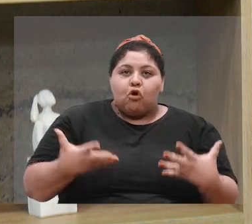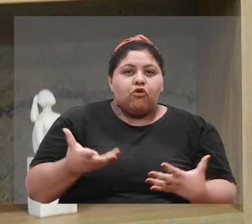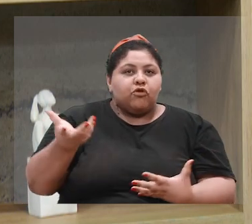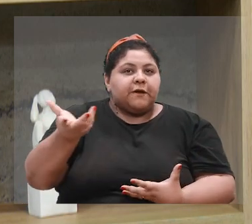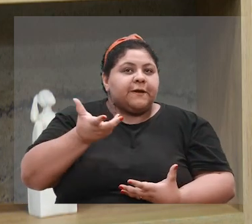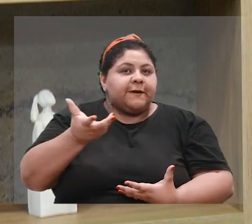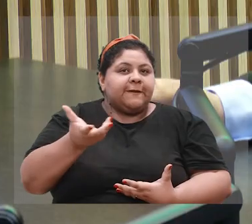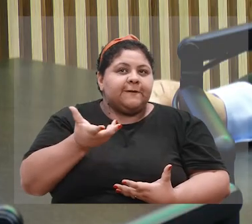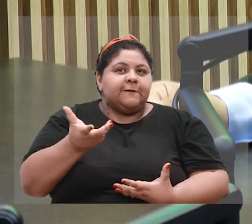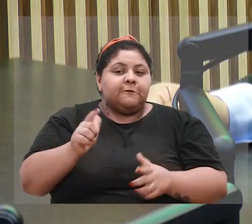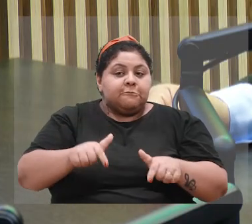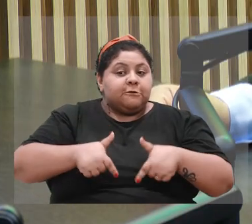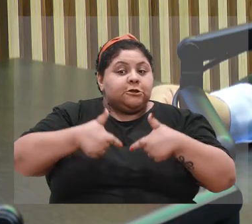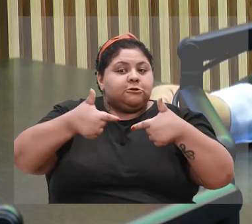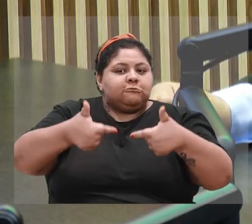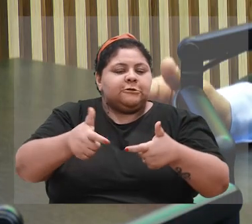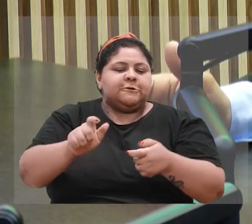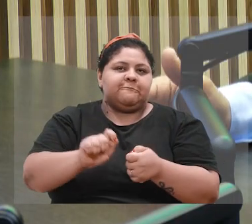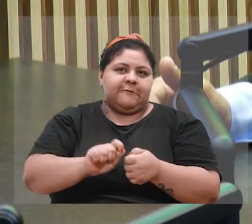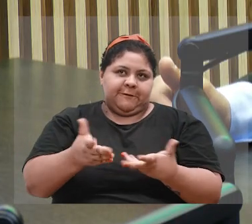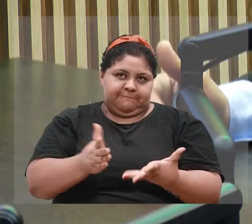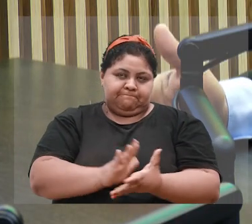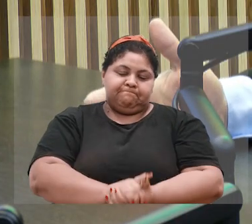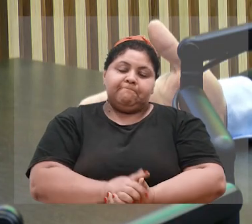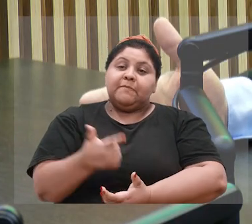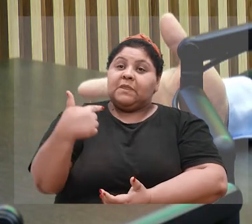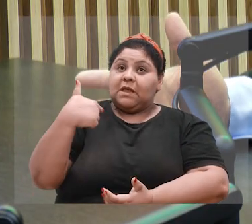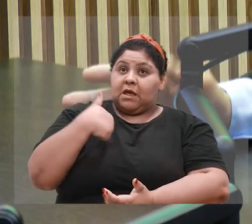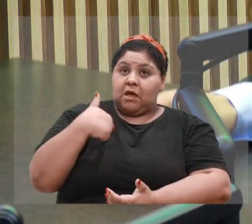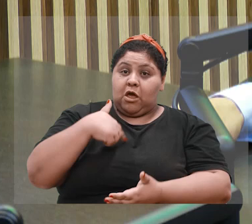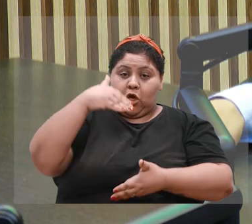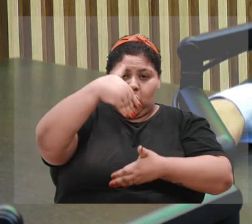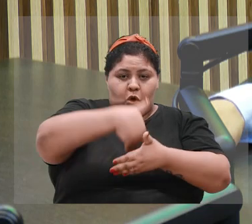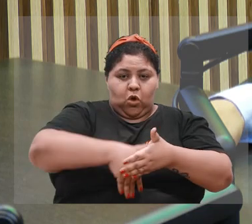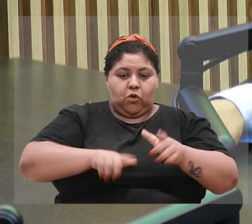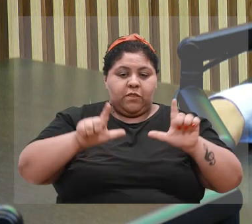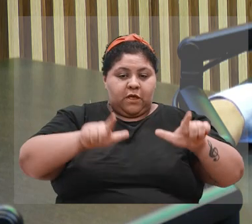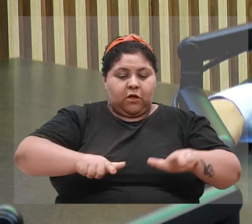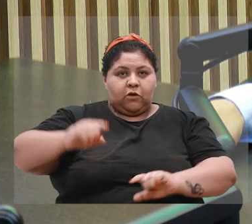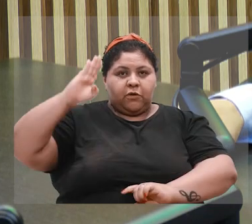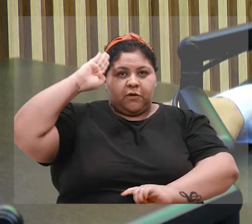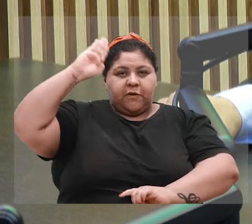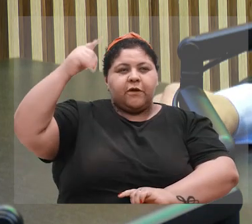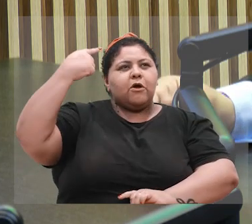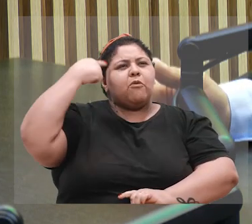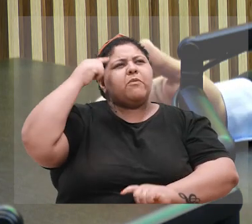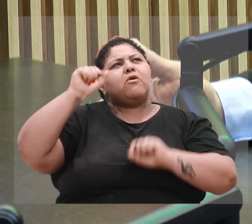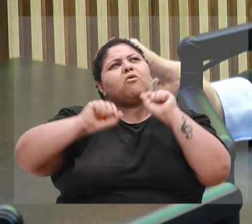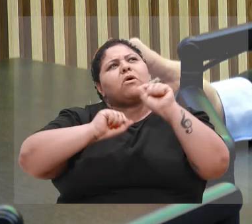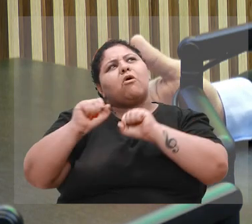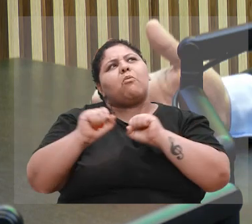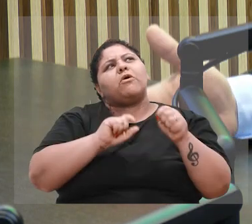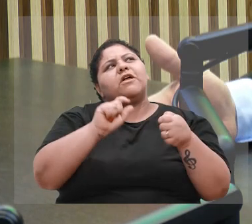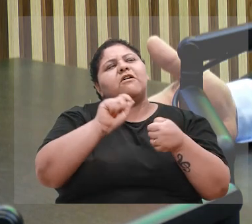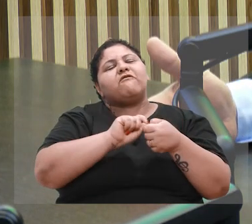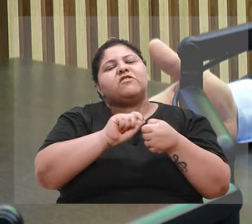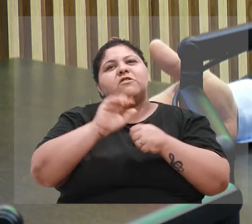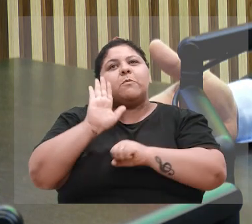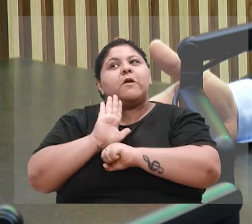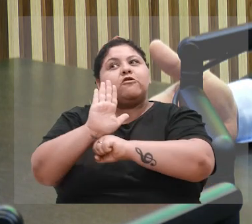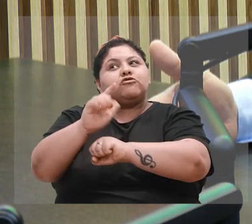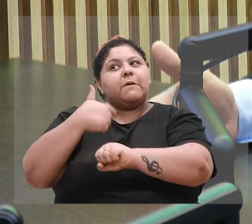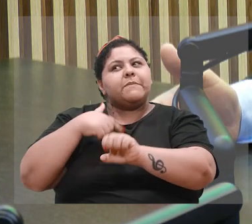que algo fosse realizado. E eu estava dentro do quartel naquele momento e eu pensava, o que eu poderia fazer para ajudar a